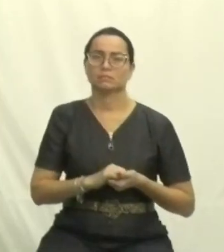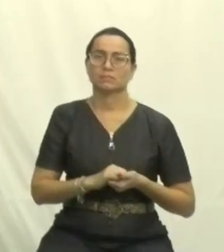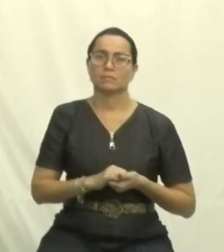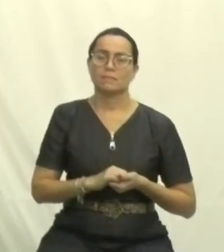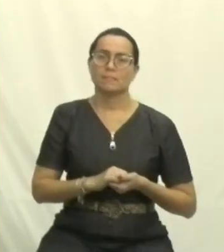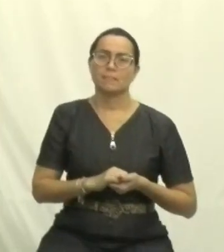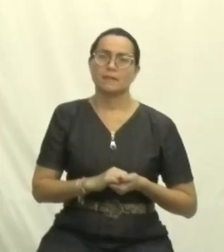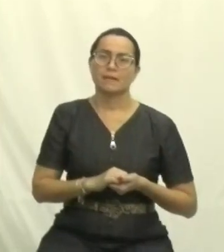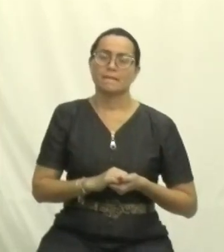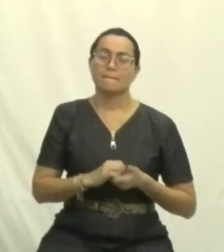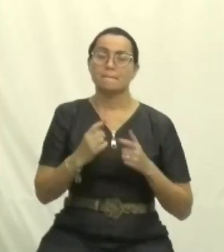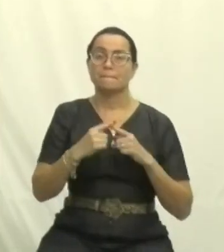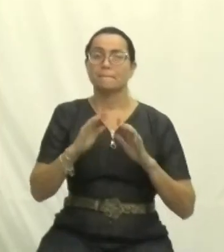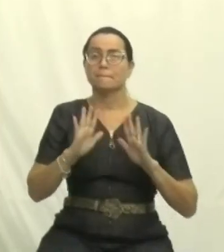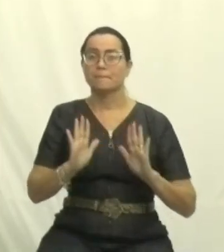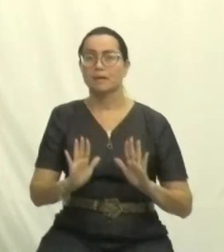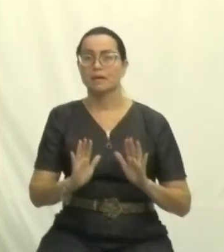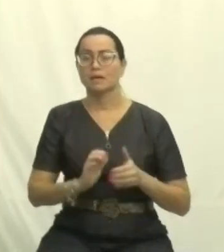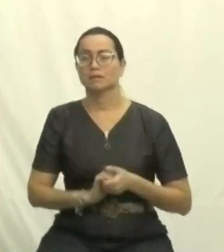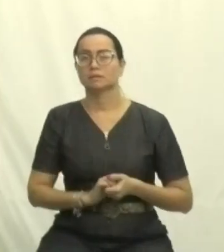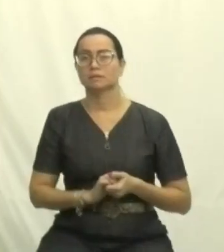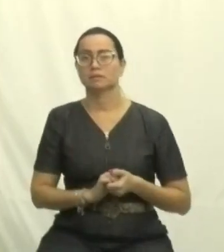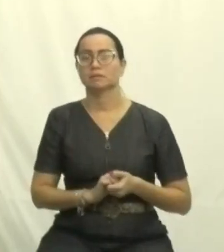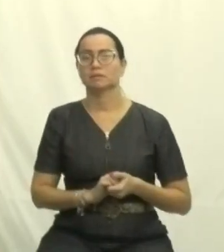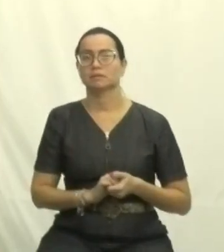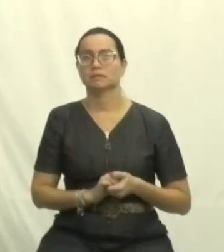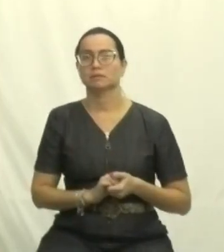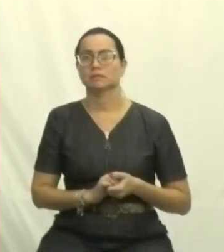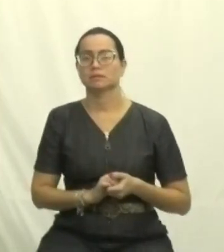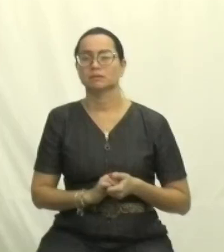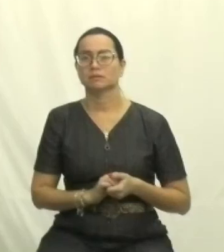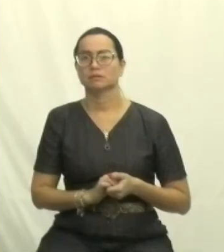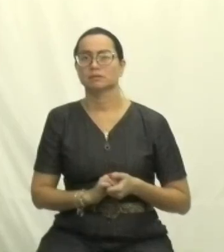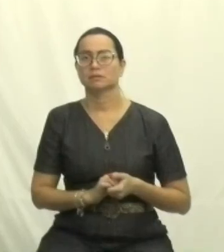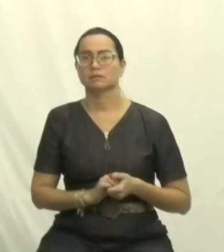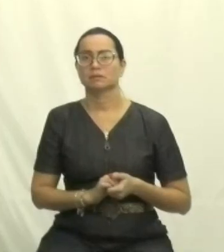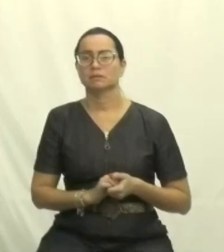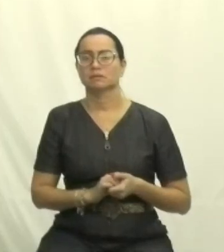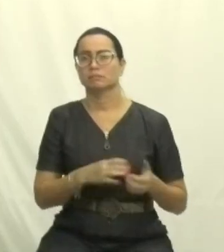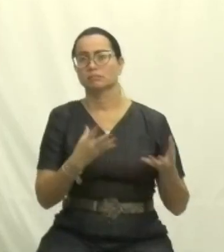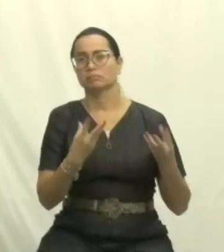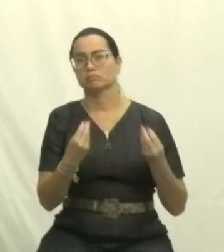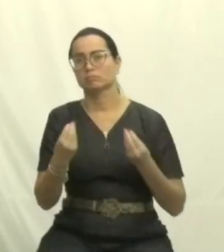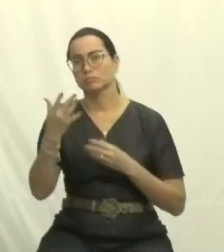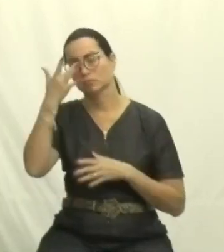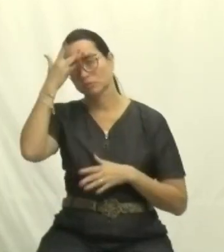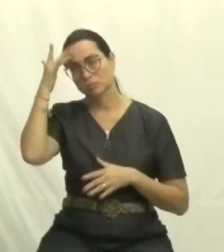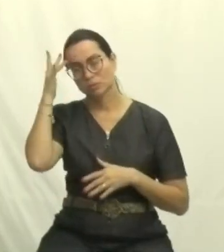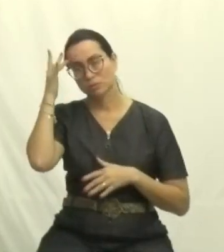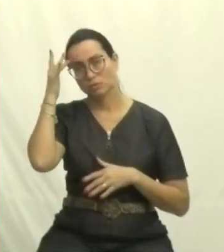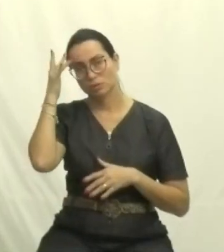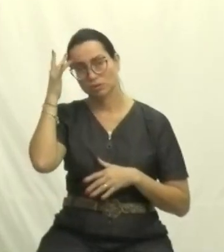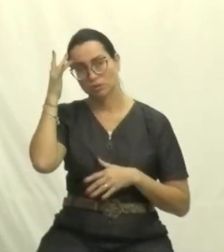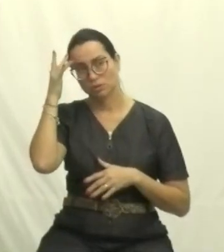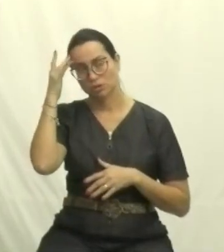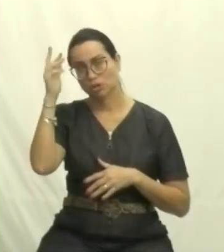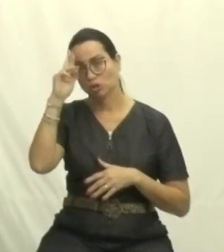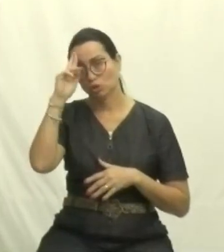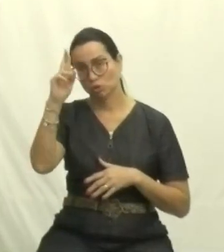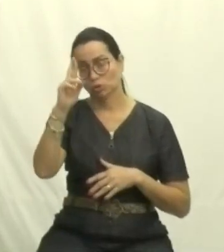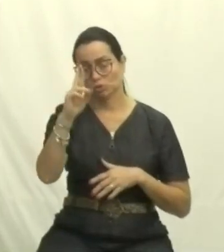mas muitos terrenos, muitos proprietários dos terrenos que estão no município de Criciúma